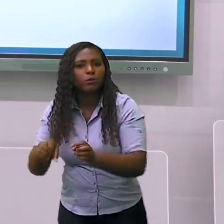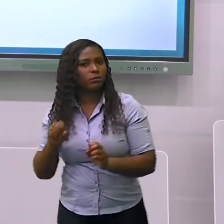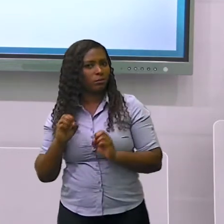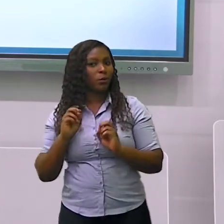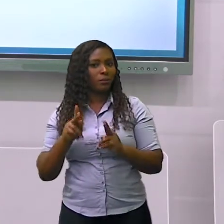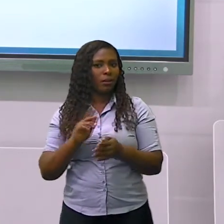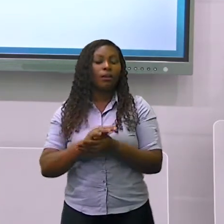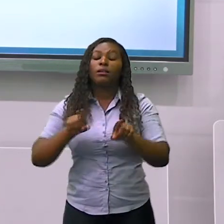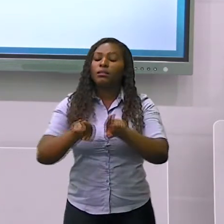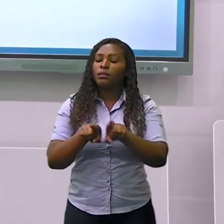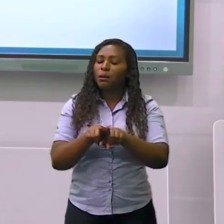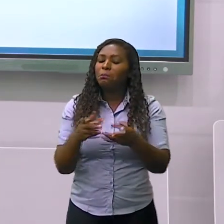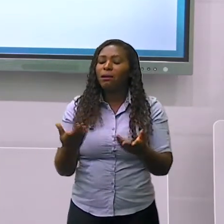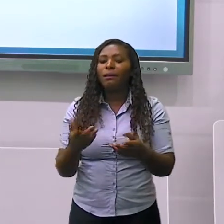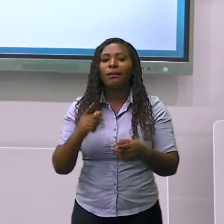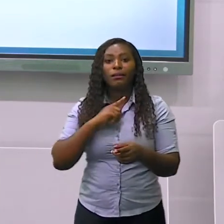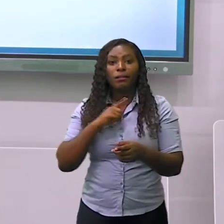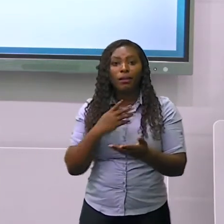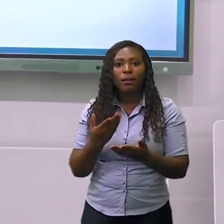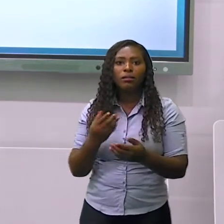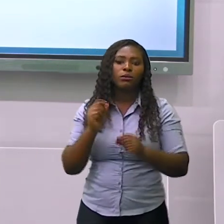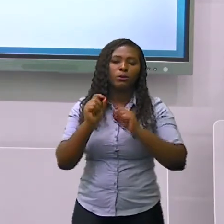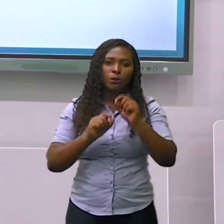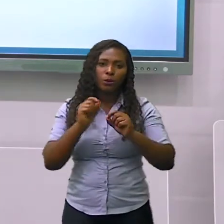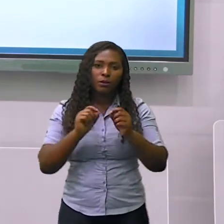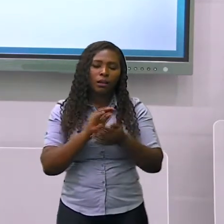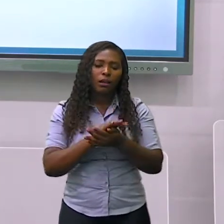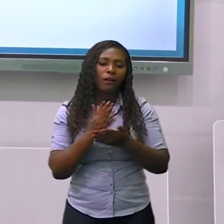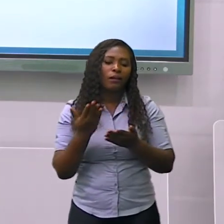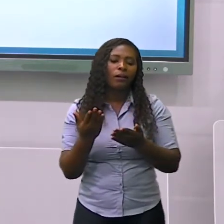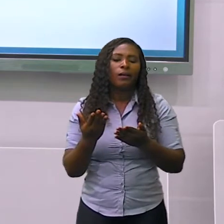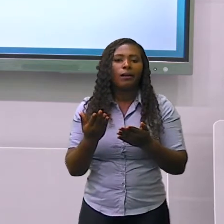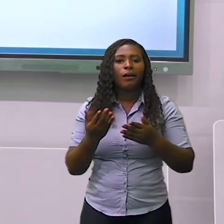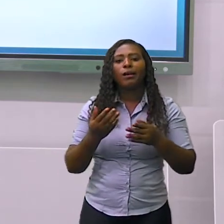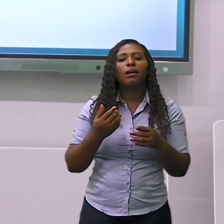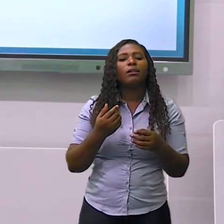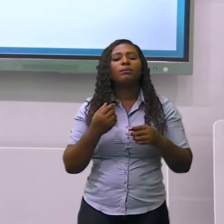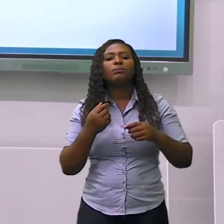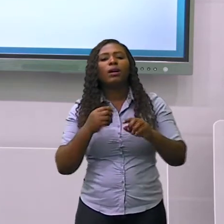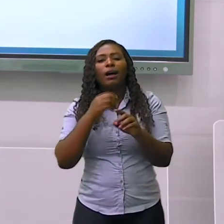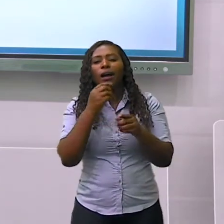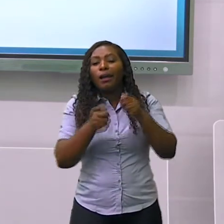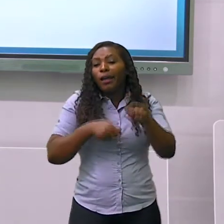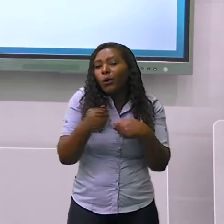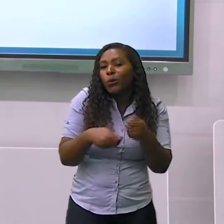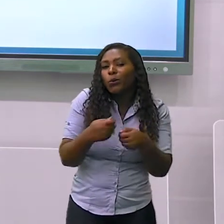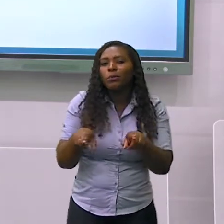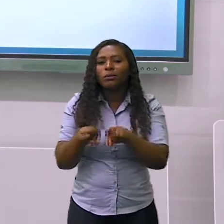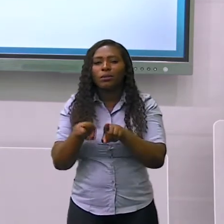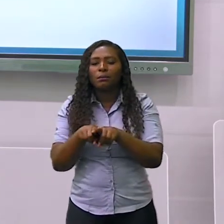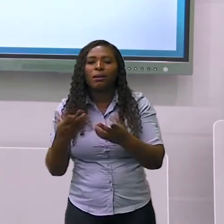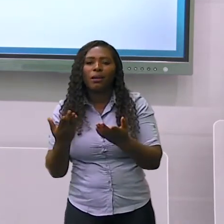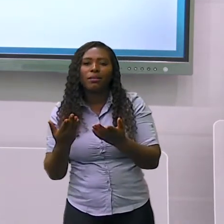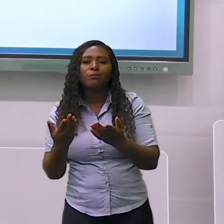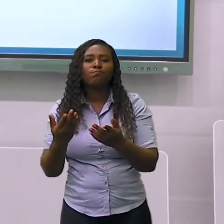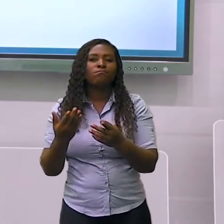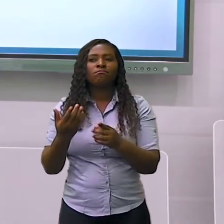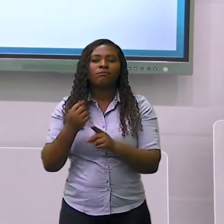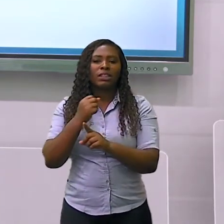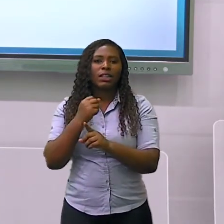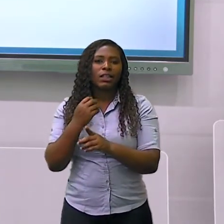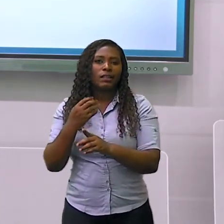econômico. Além, é claro, temos que mencionar as atividades turísticas, que têm